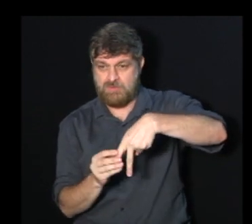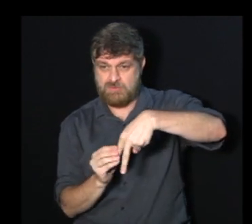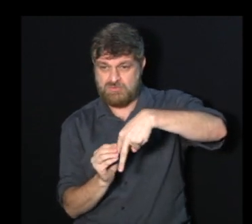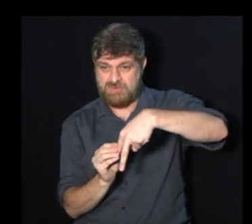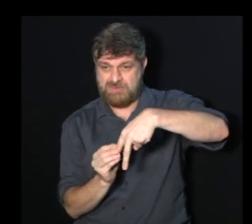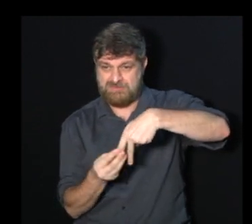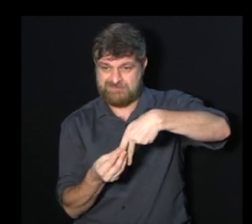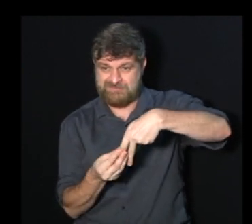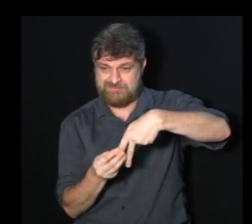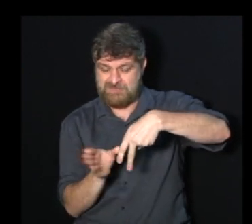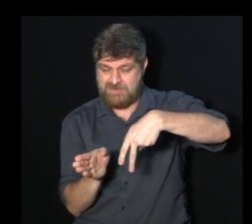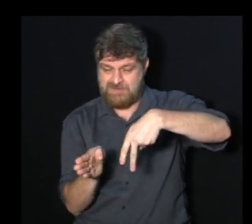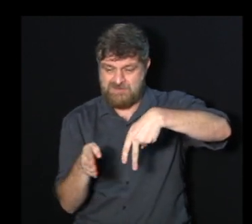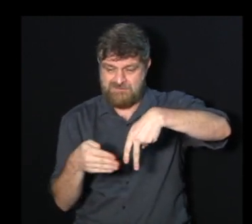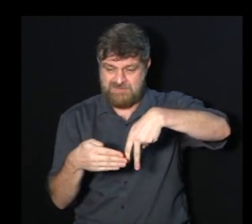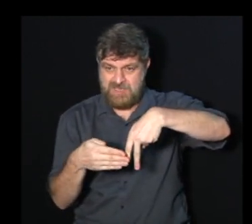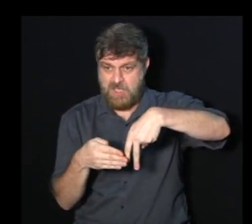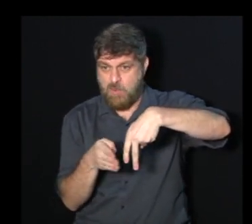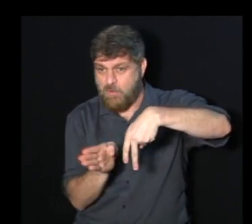mais à frente.